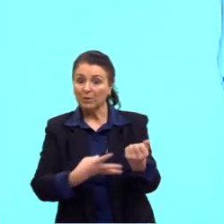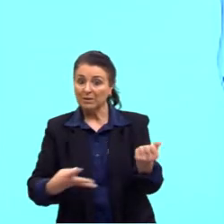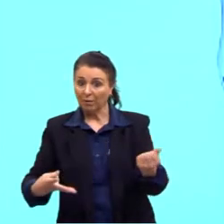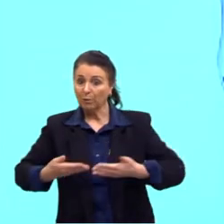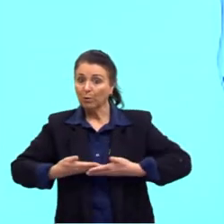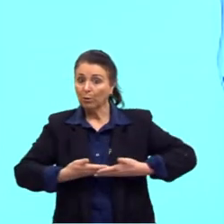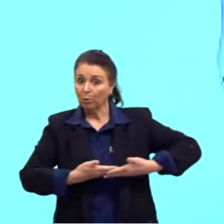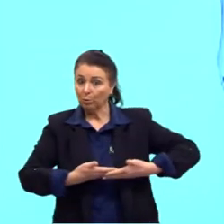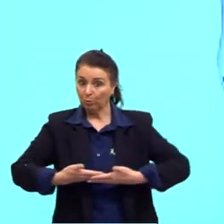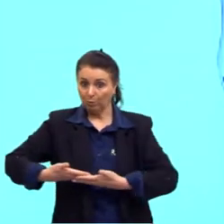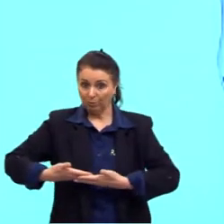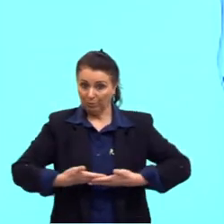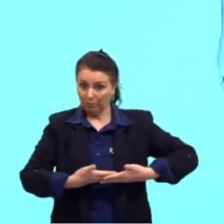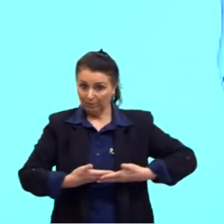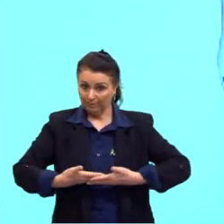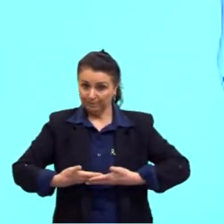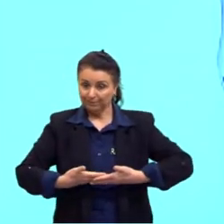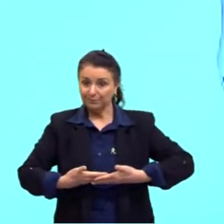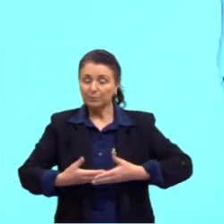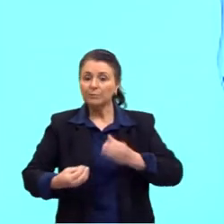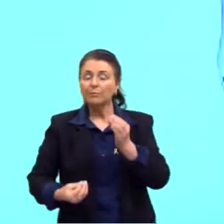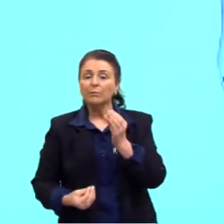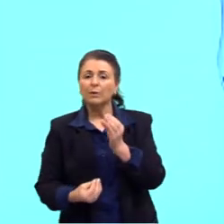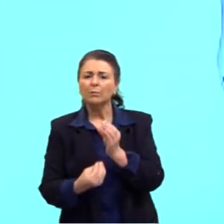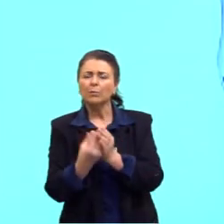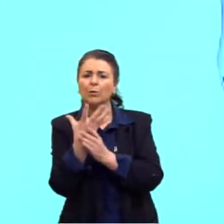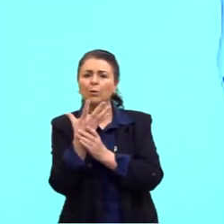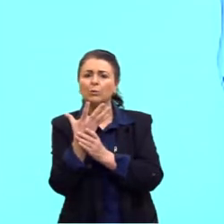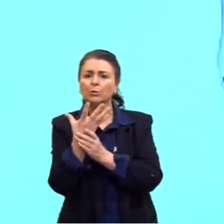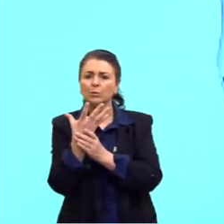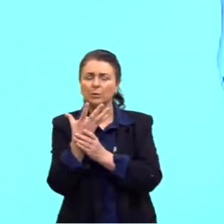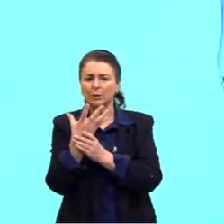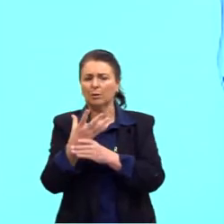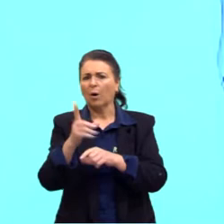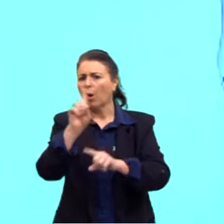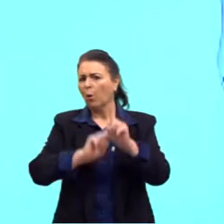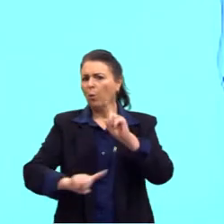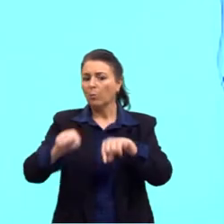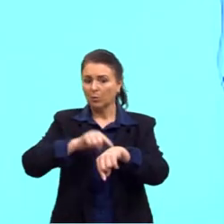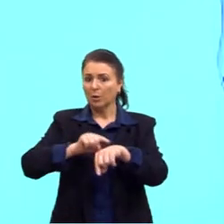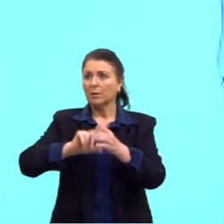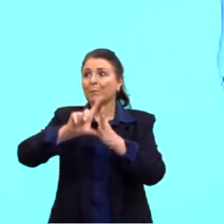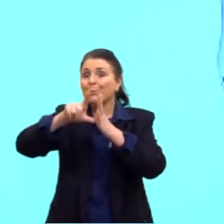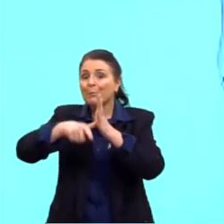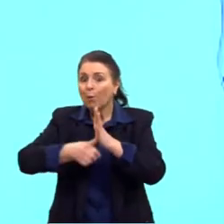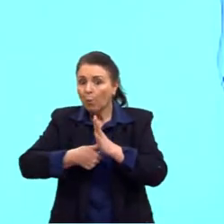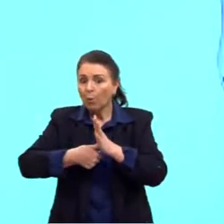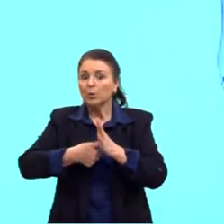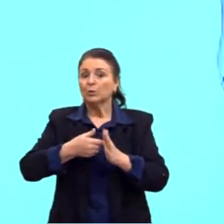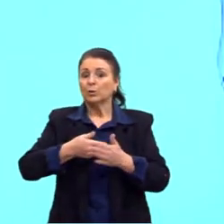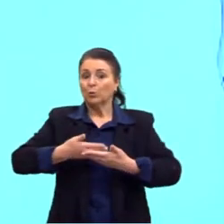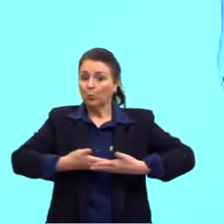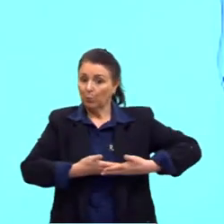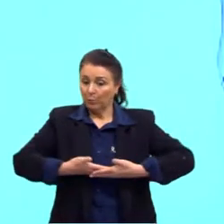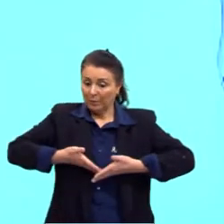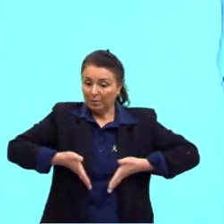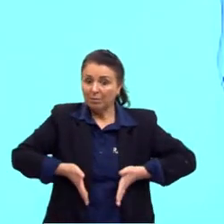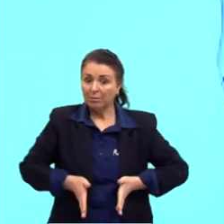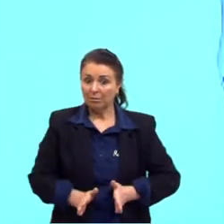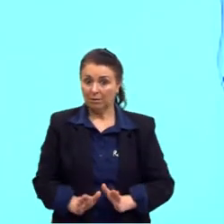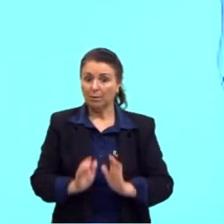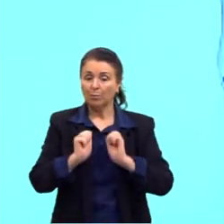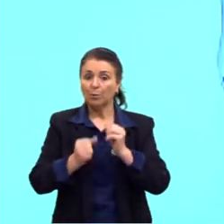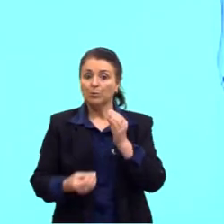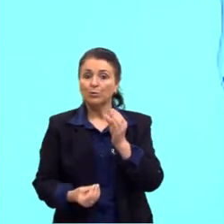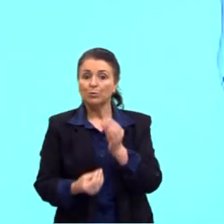feto E aí produzir nas horas depois do parto algumas horas depois do parto ela pode produzir Então